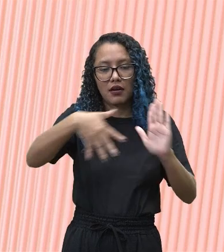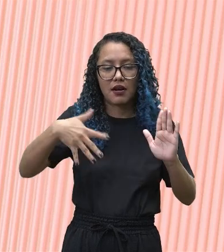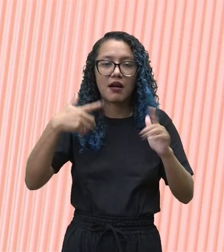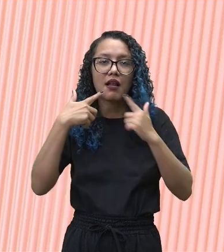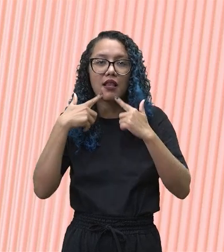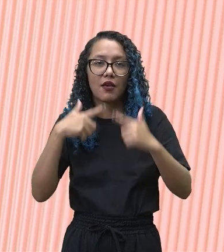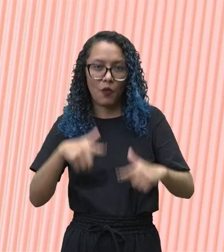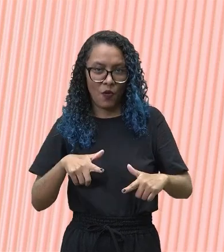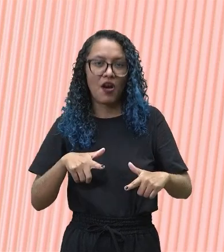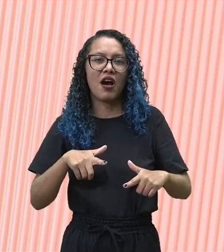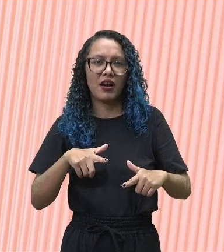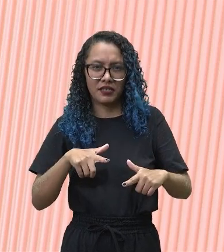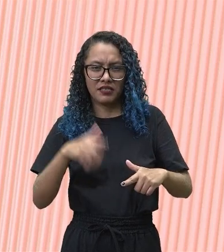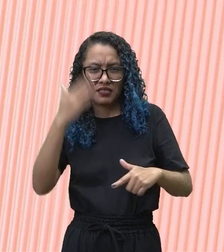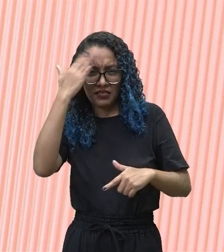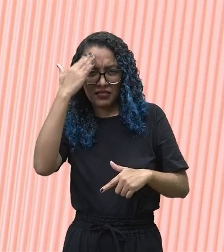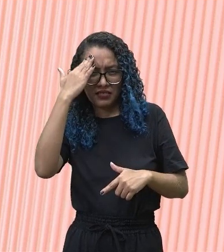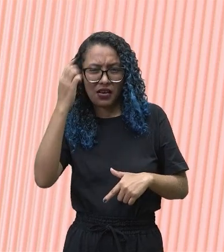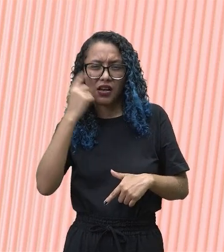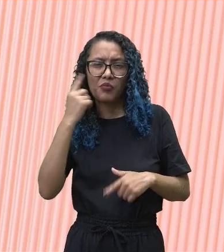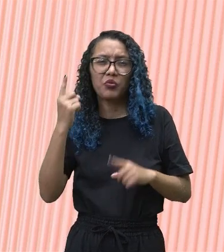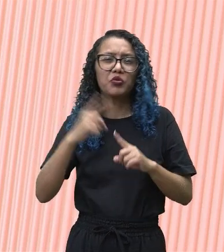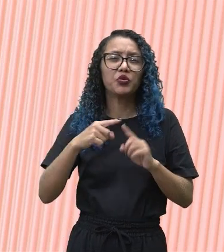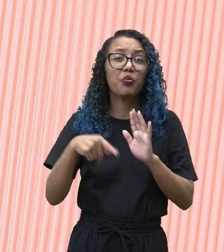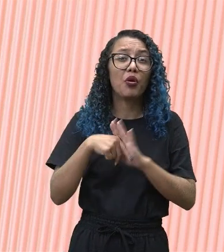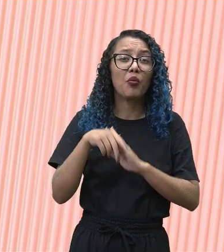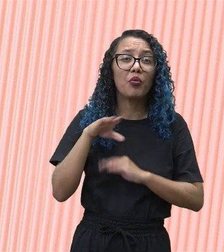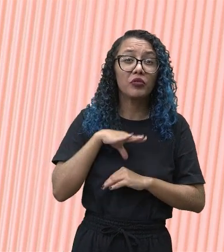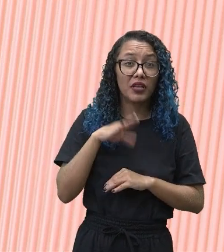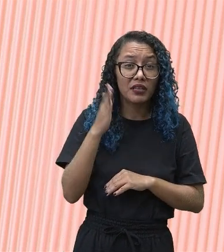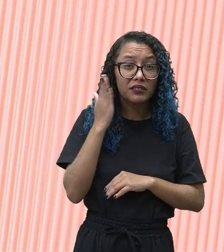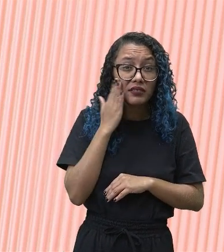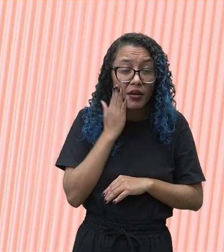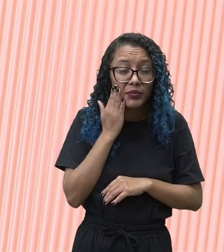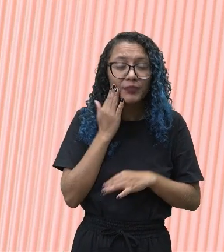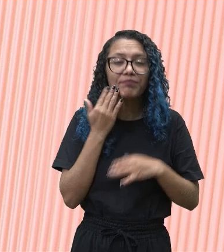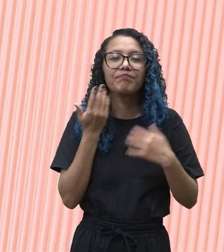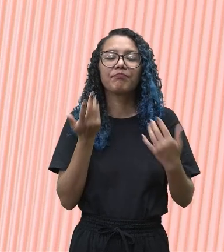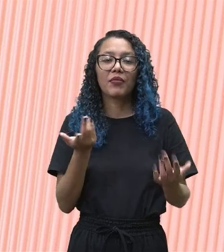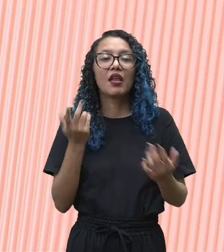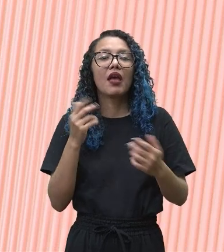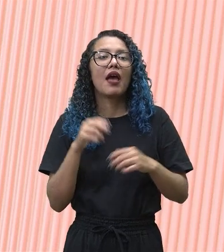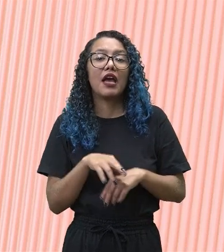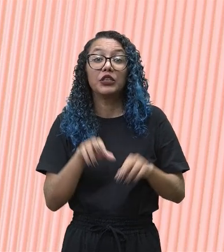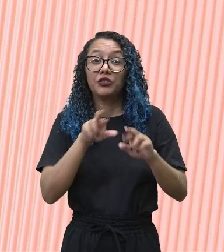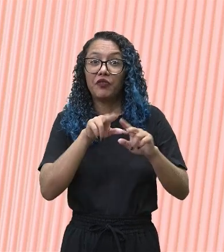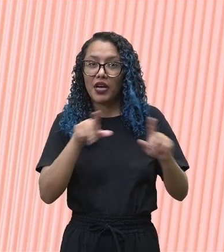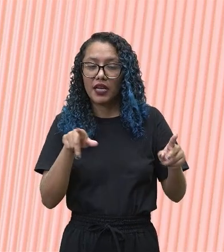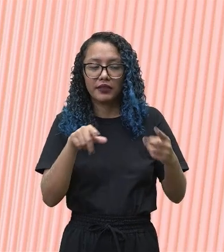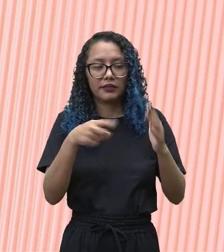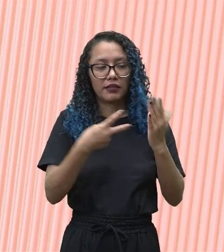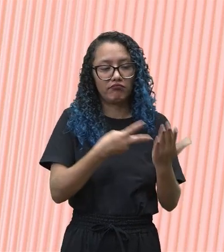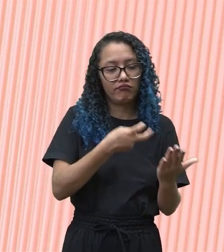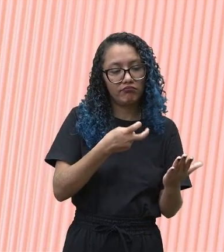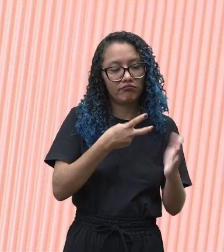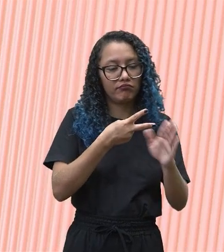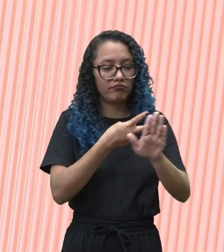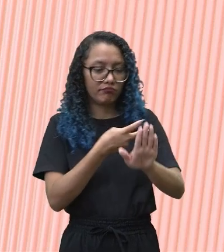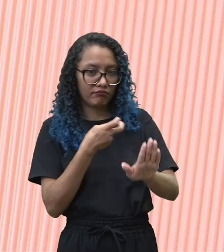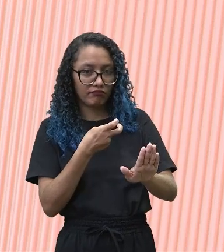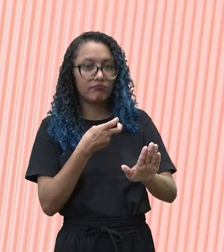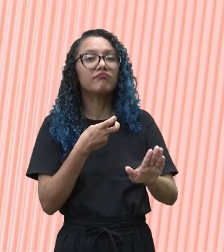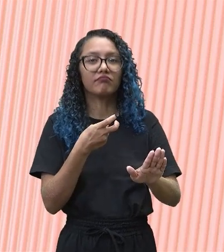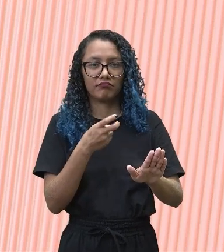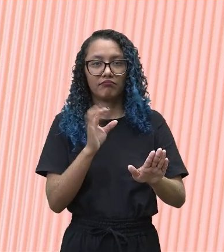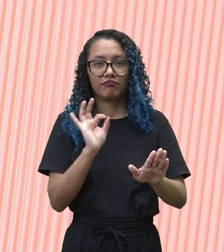figura de linguagem é essa no português? Então, diferença entre denotativo e conotativo, tá bom?